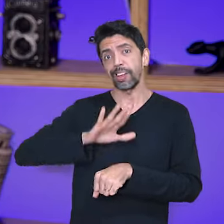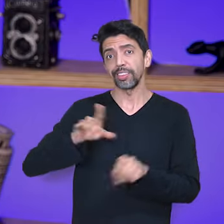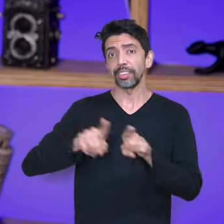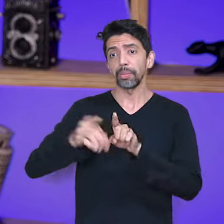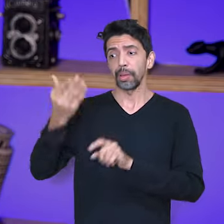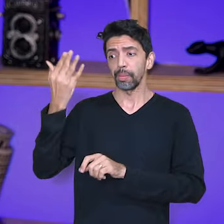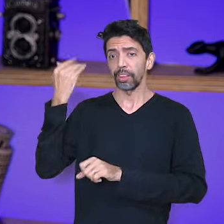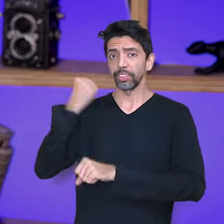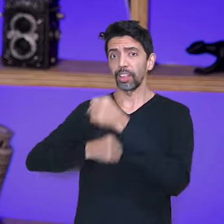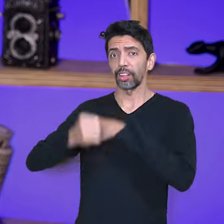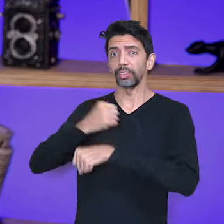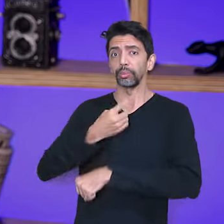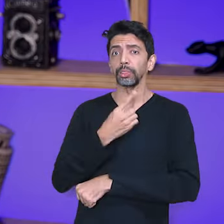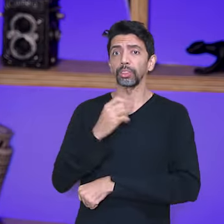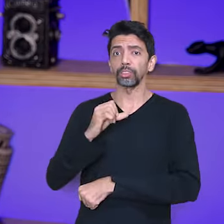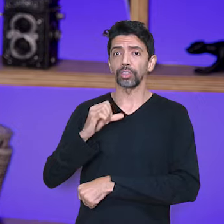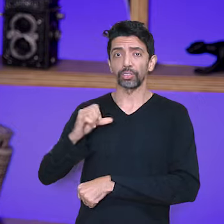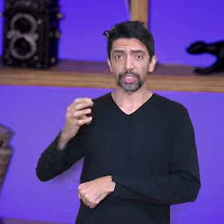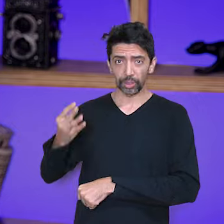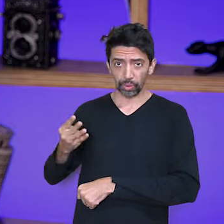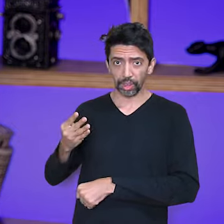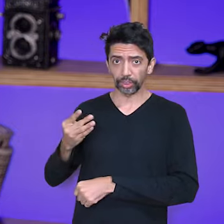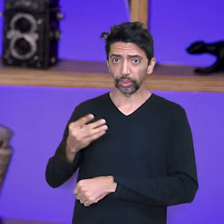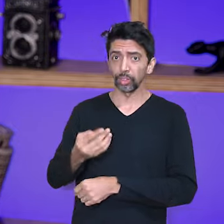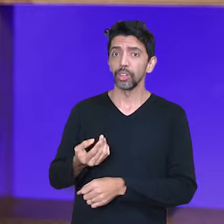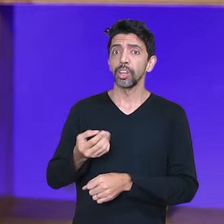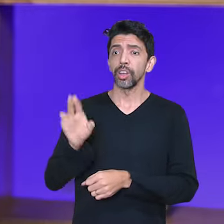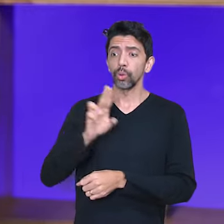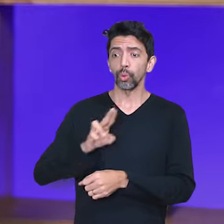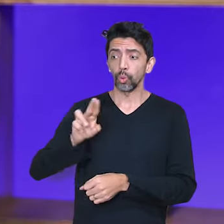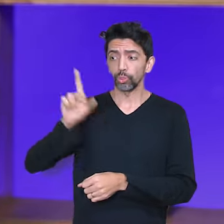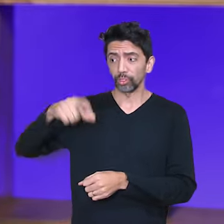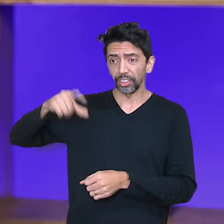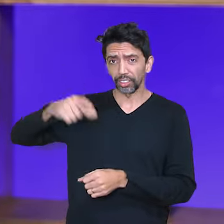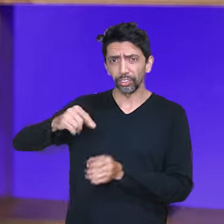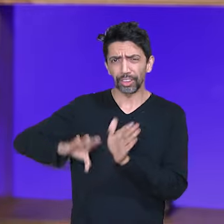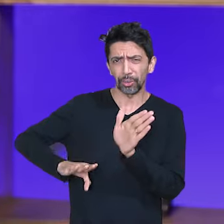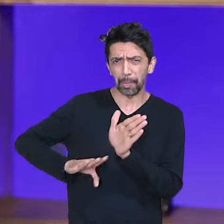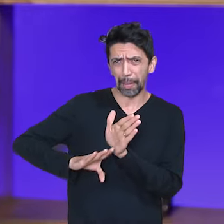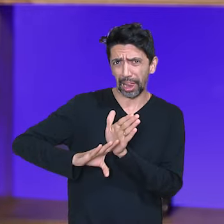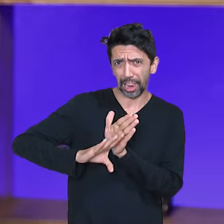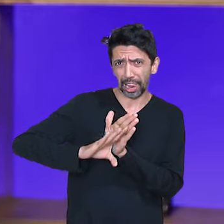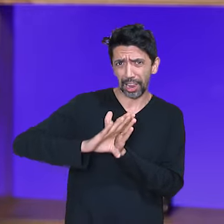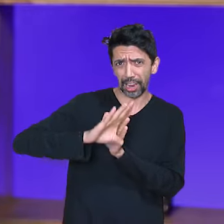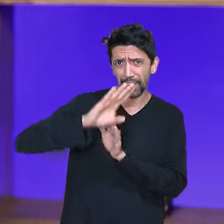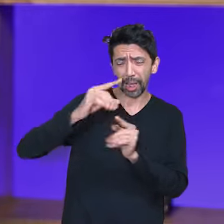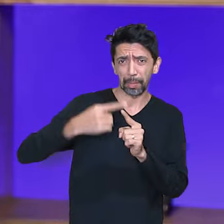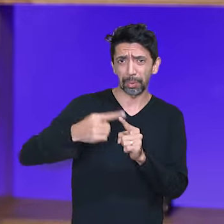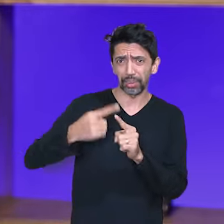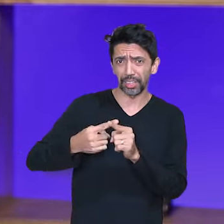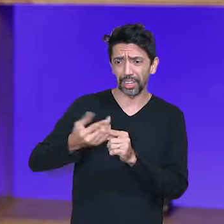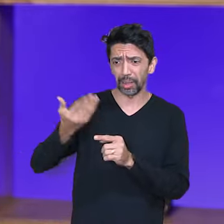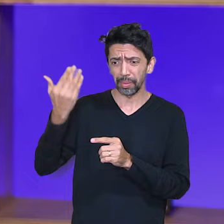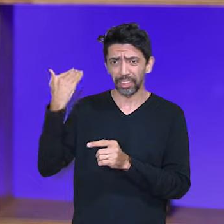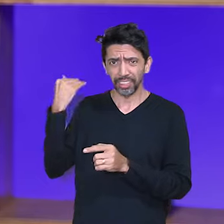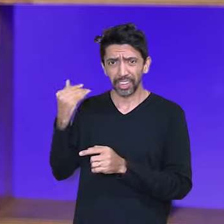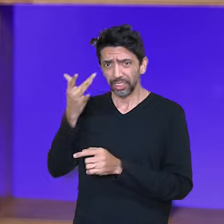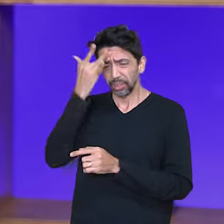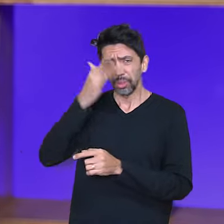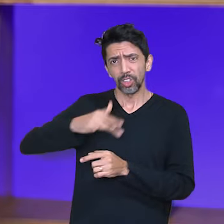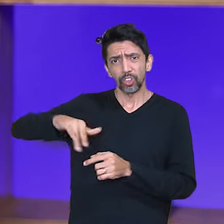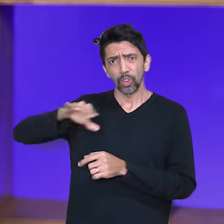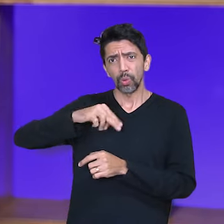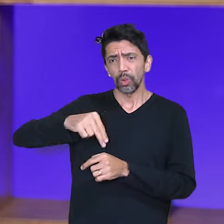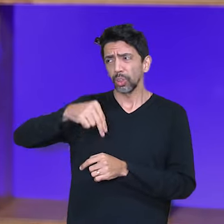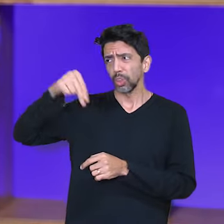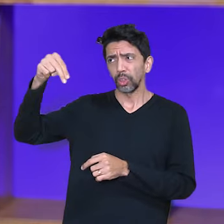nem utilizava o cartão de crédito. De repente, o Plano Real veio, trouxe um monte de crédito para todo mundo, naquela sensação, nossa,